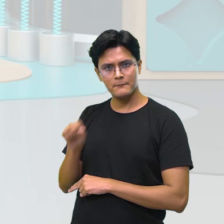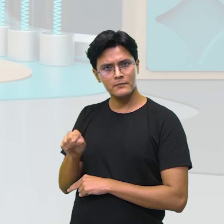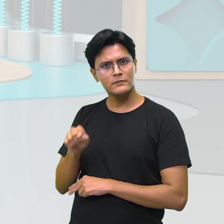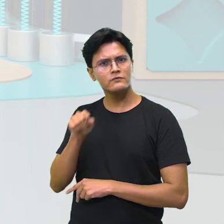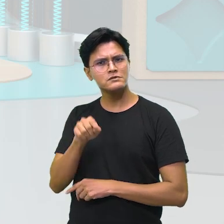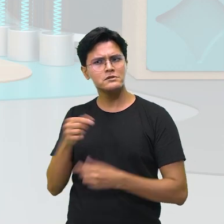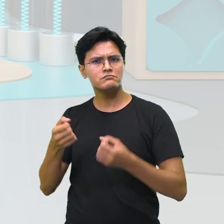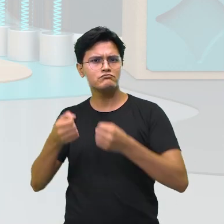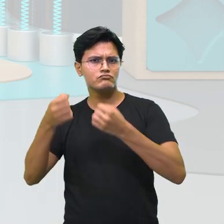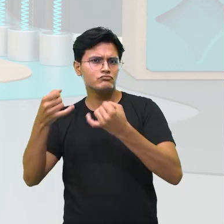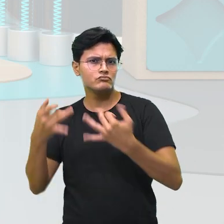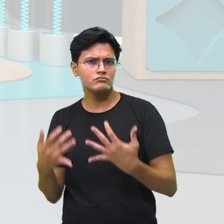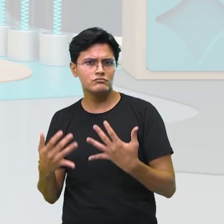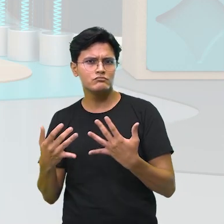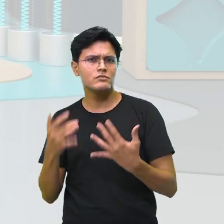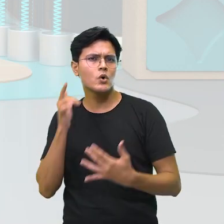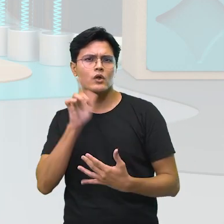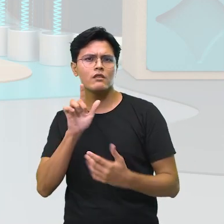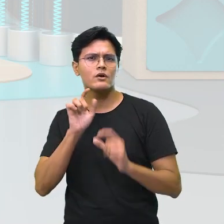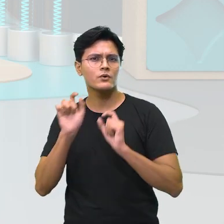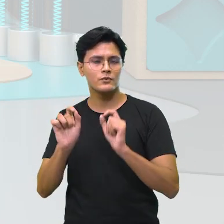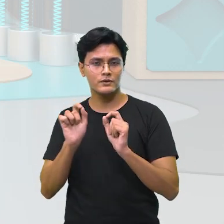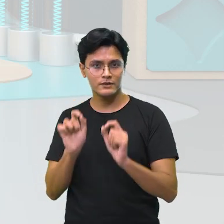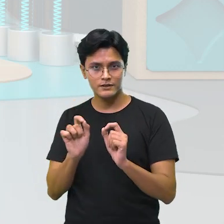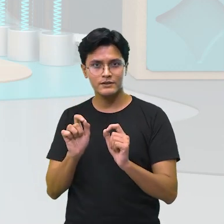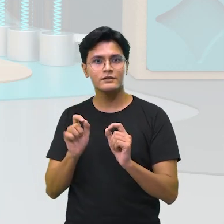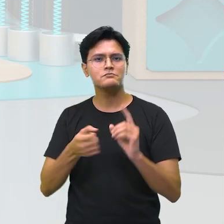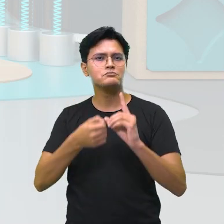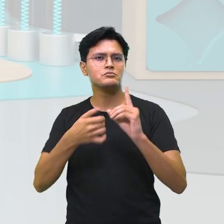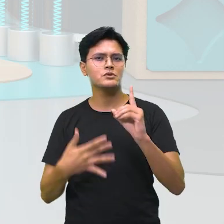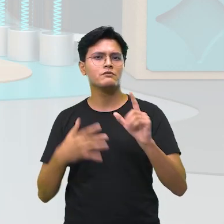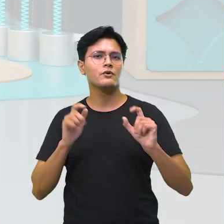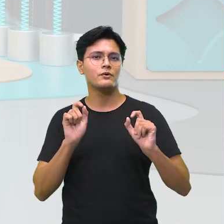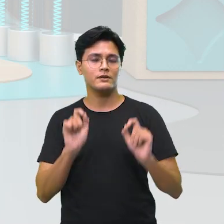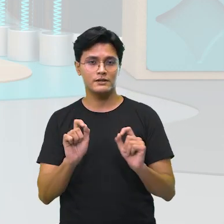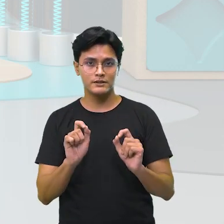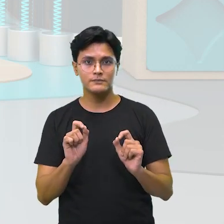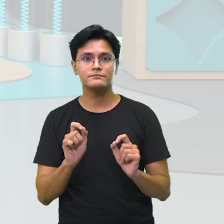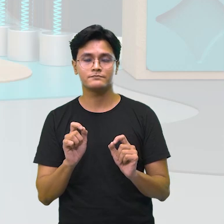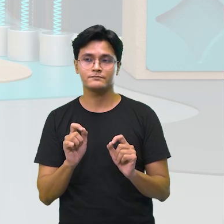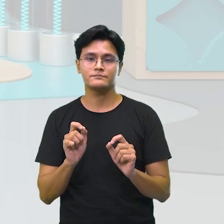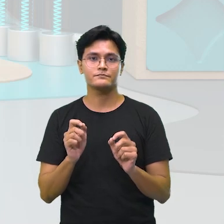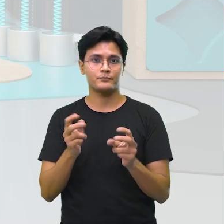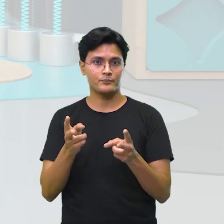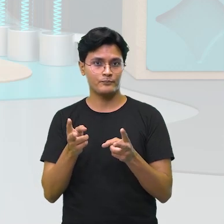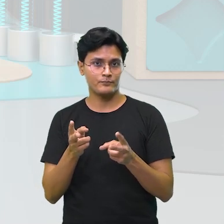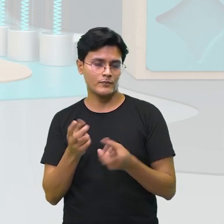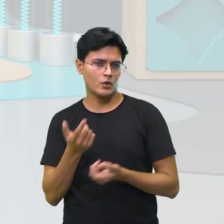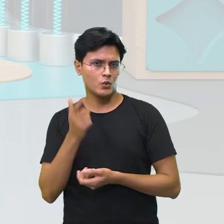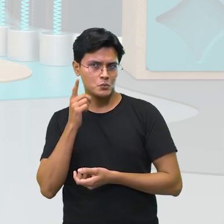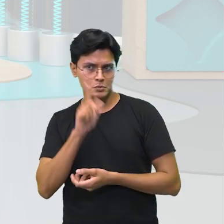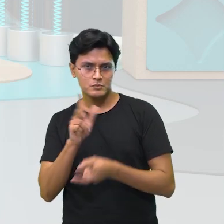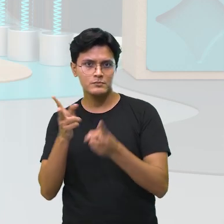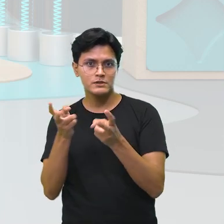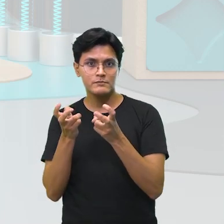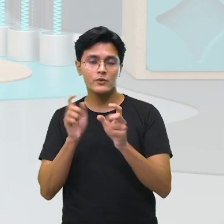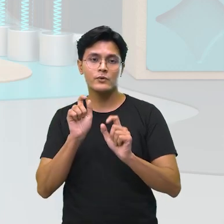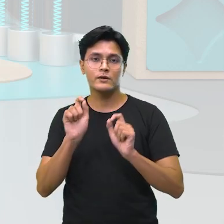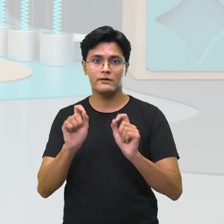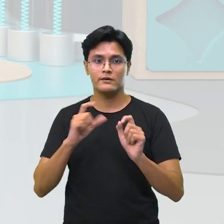descrever? O que você consegue contar dessa imagem? Veja só, olha, eu consigo ver ali, tem um